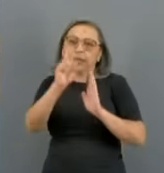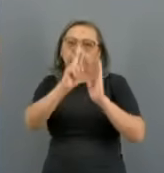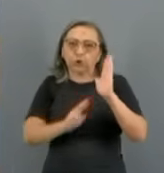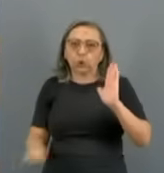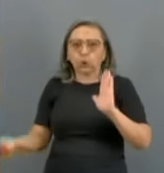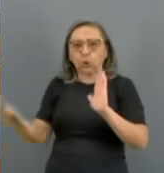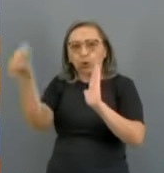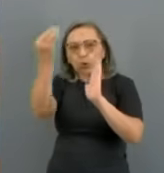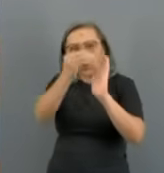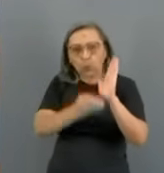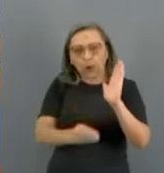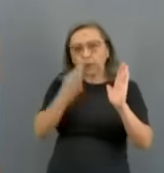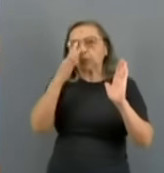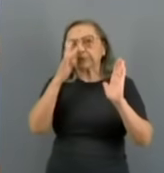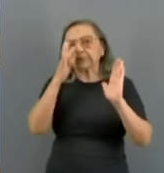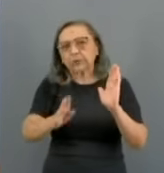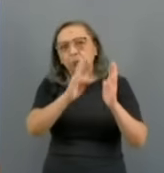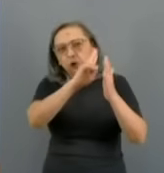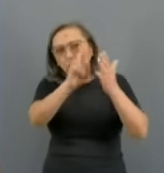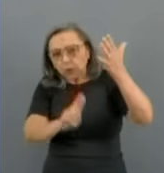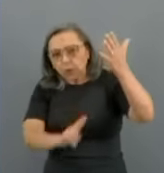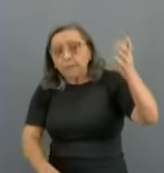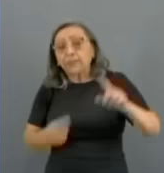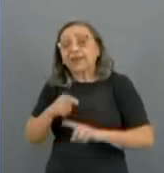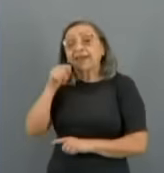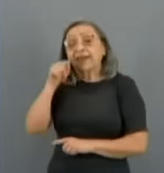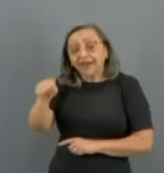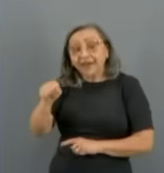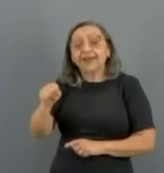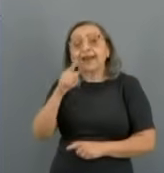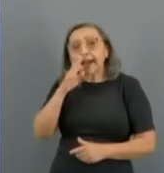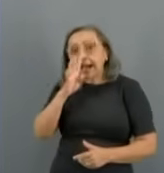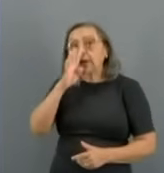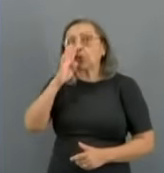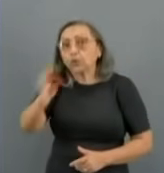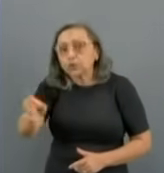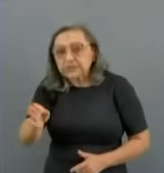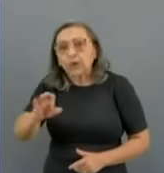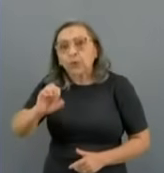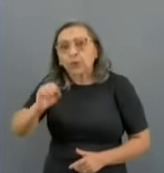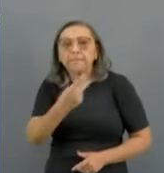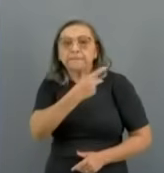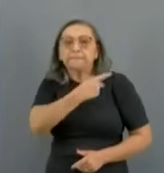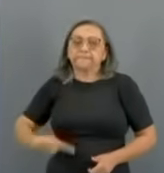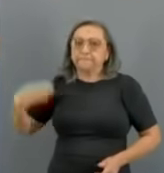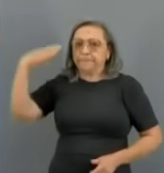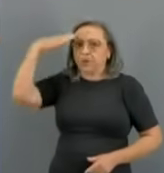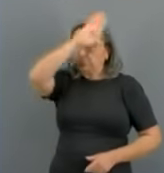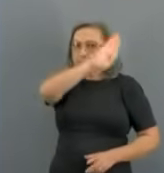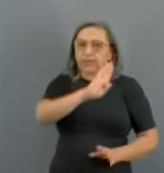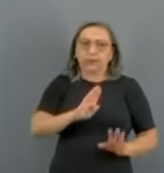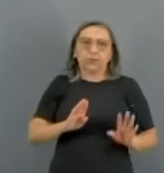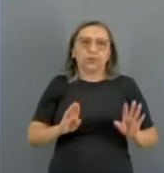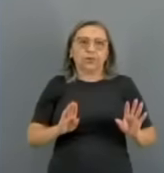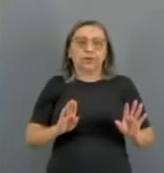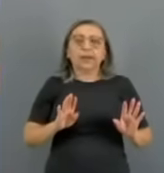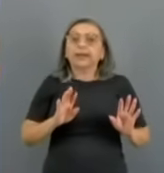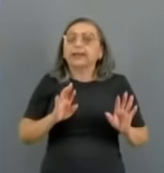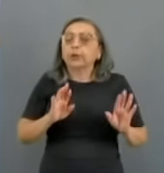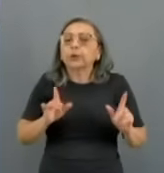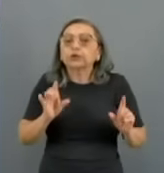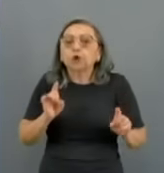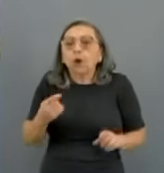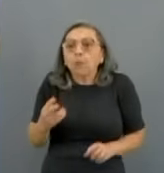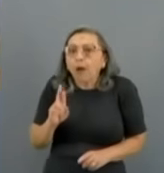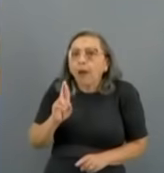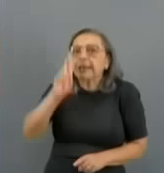Gama, especialmente porque ela indicia o ex-presidente Jair Messias Bolsonaro, e não como mentor apenas